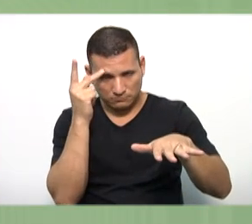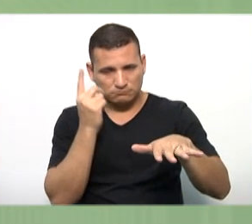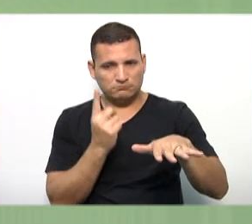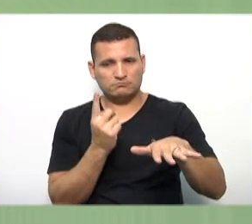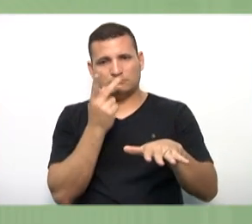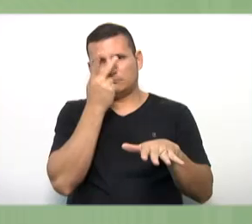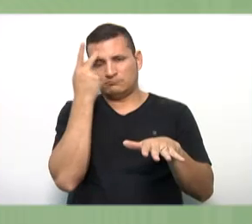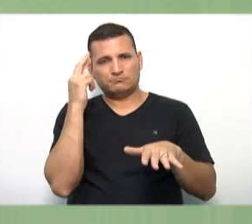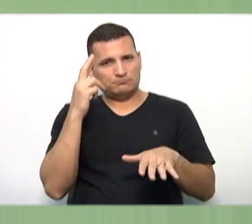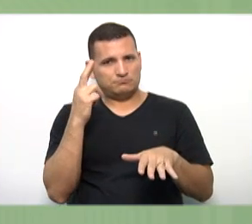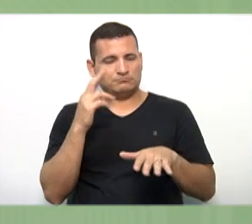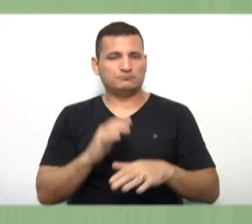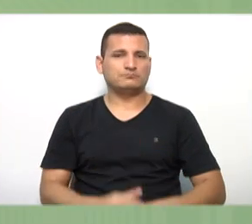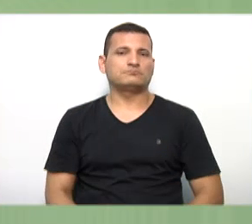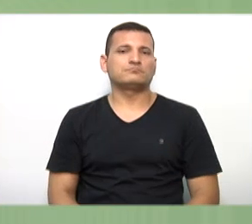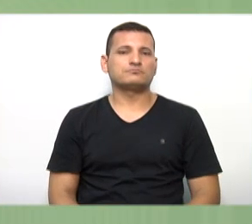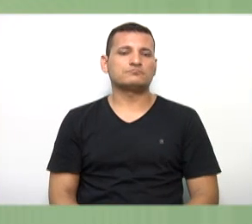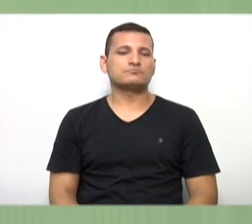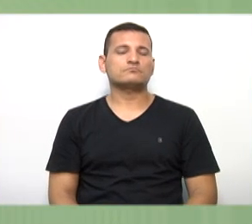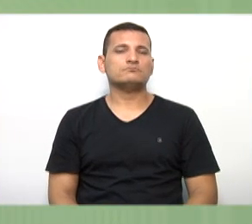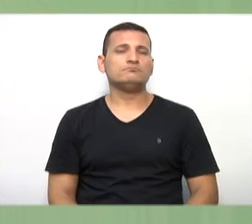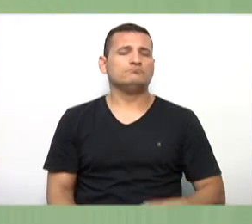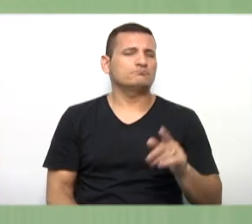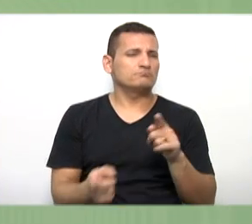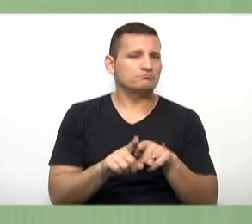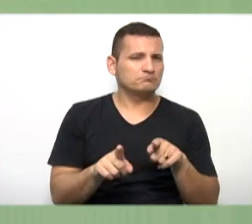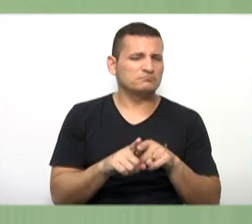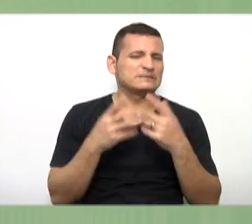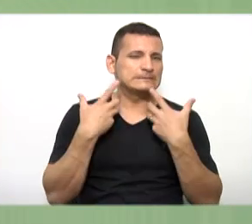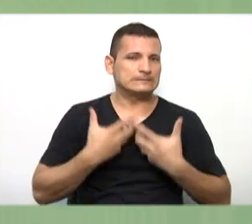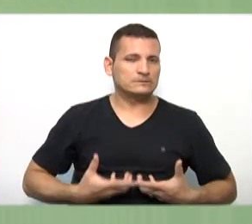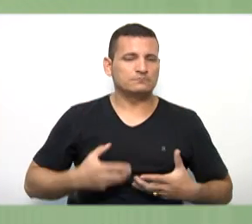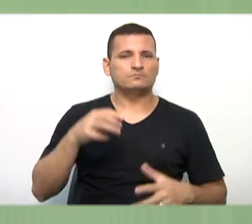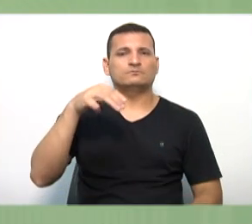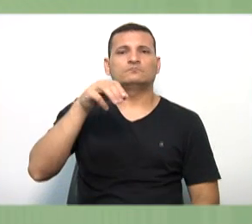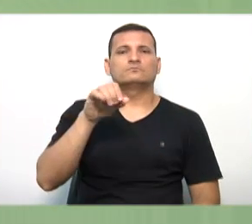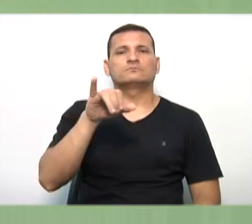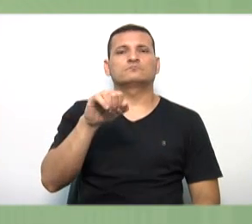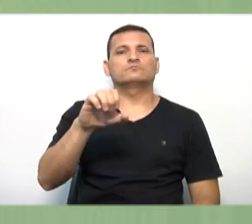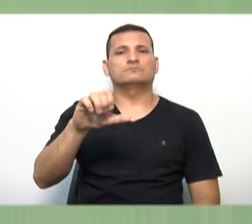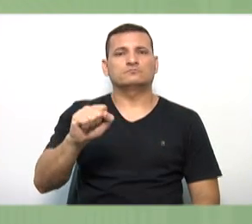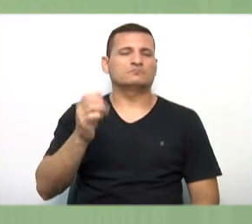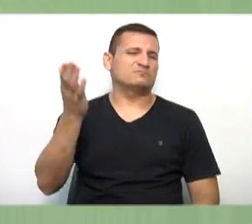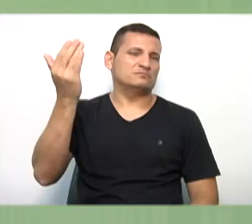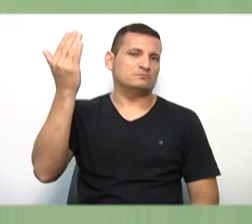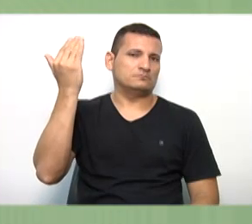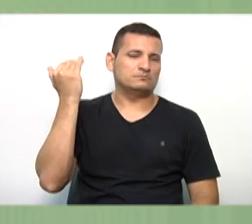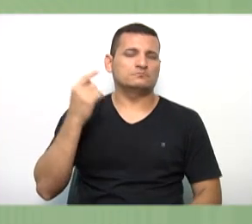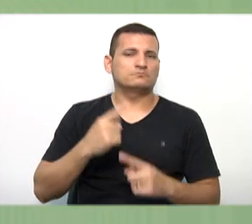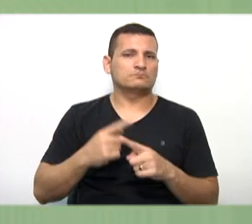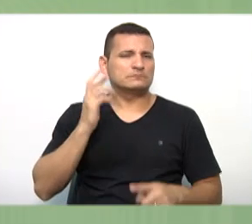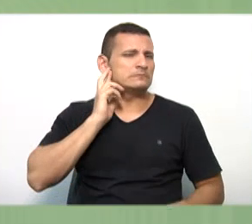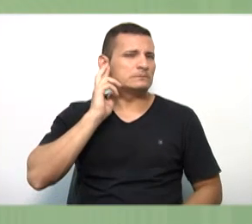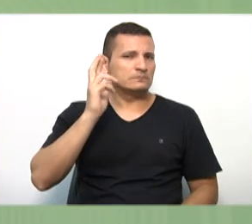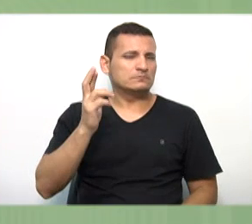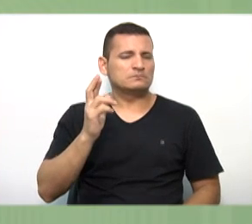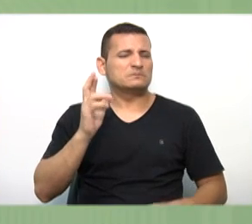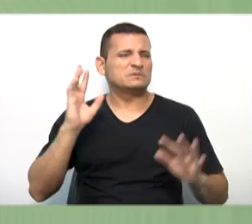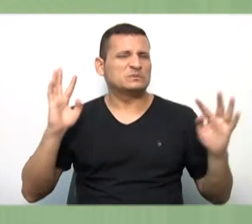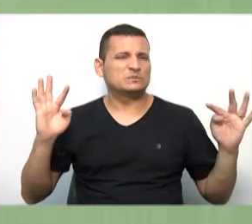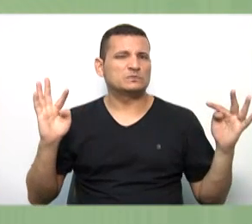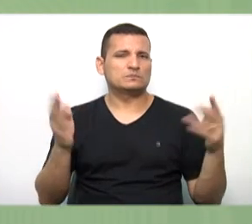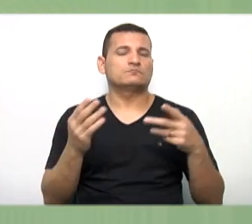além de que era muito cansativo para Moisés, né? Naquela época lá ele liderar todo mundo, as